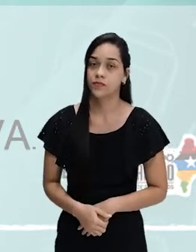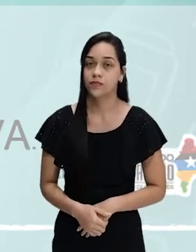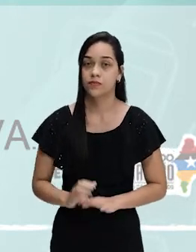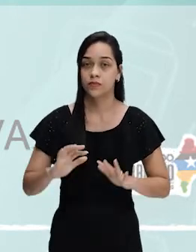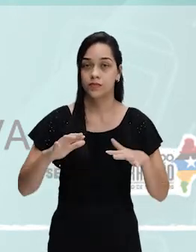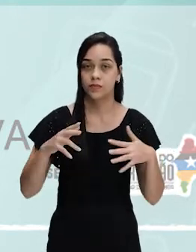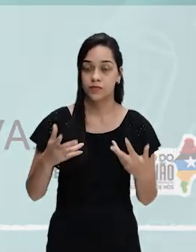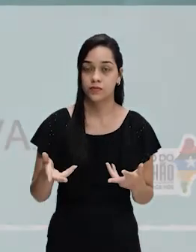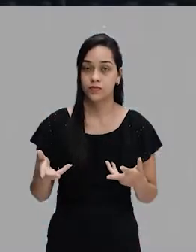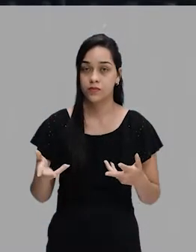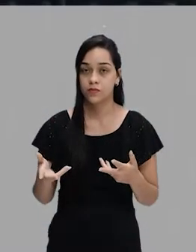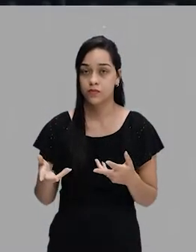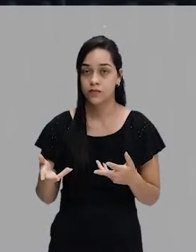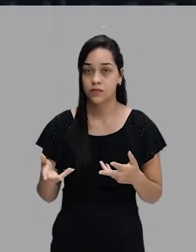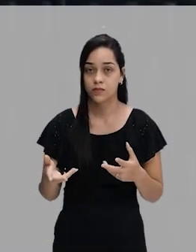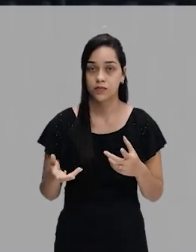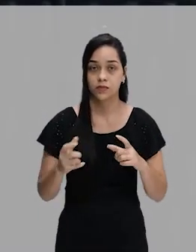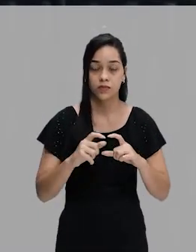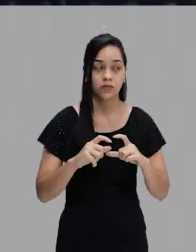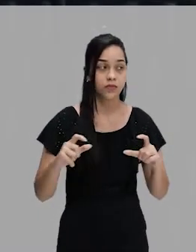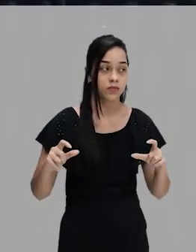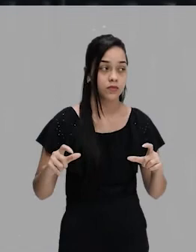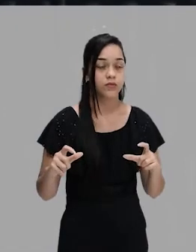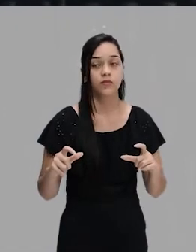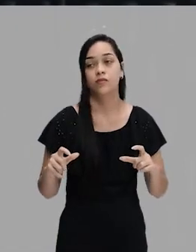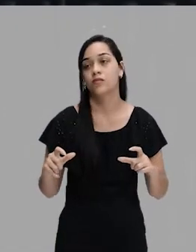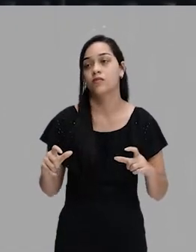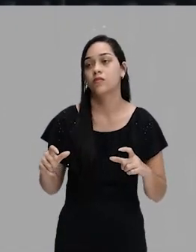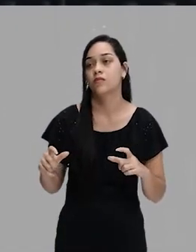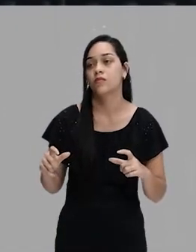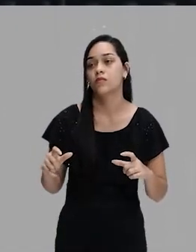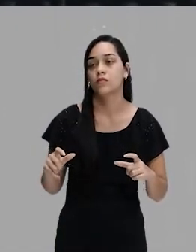Então, gente, quando a oração